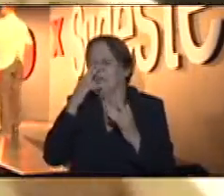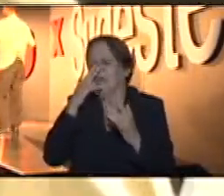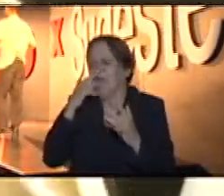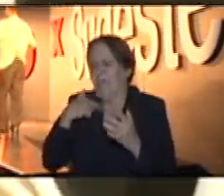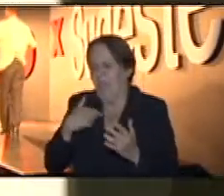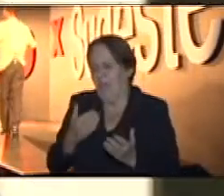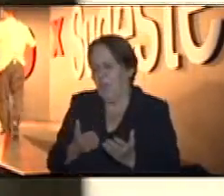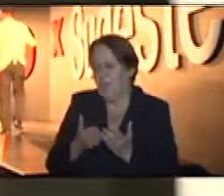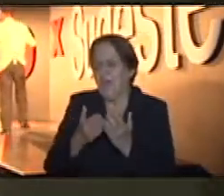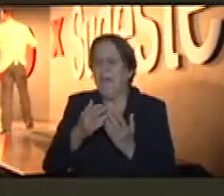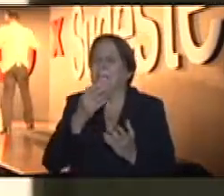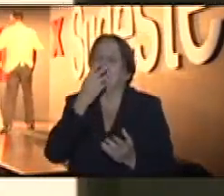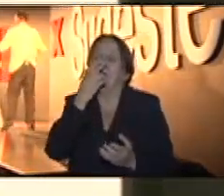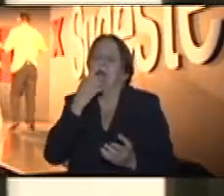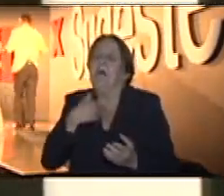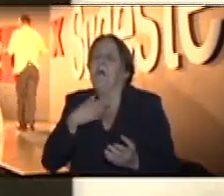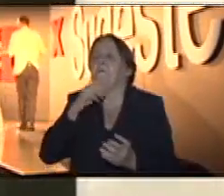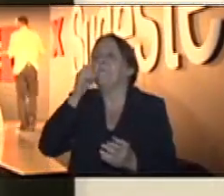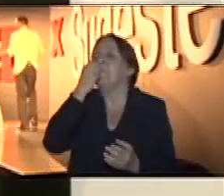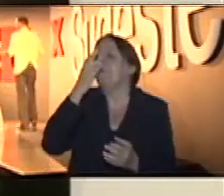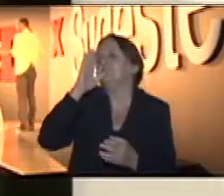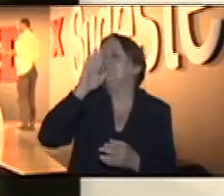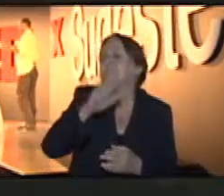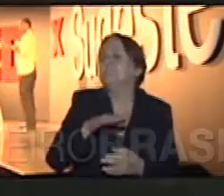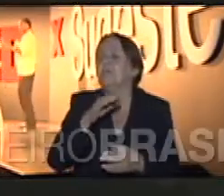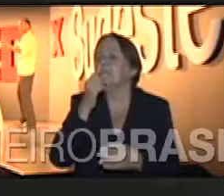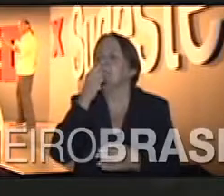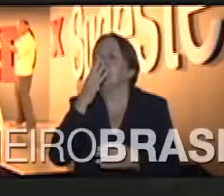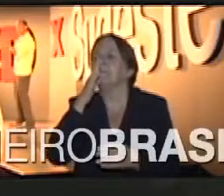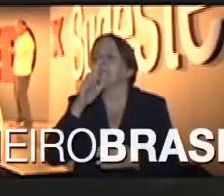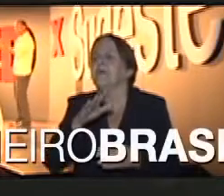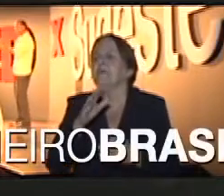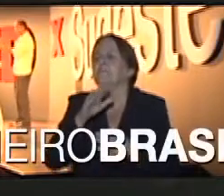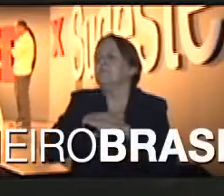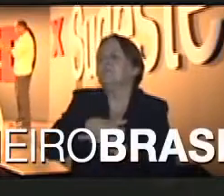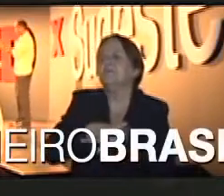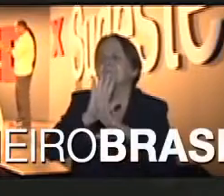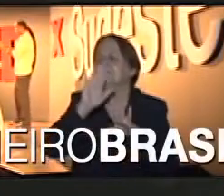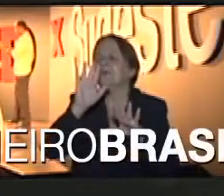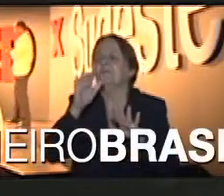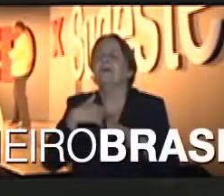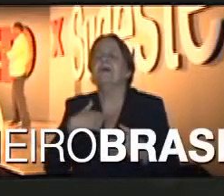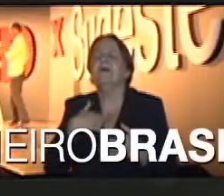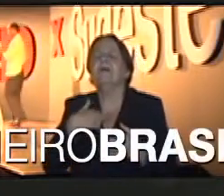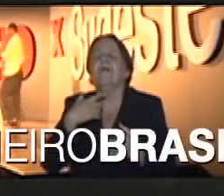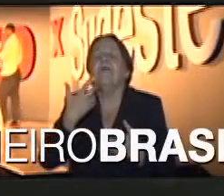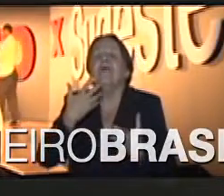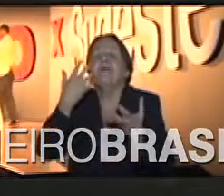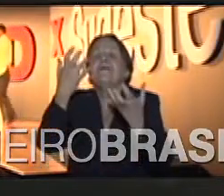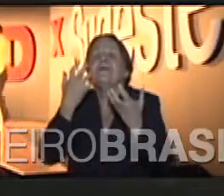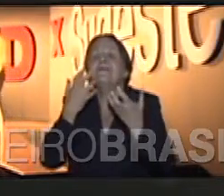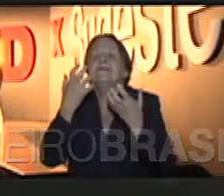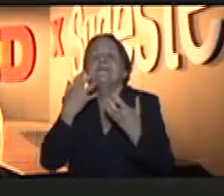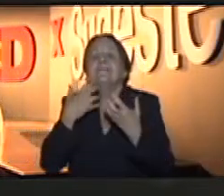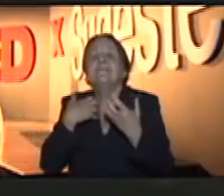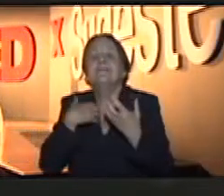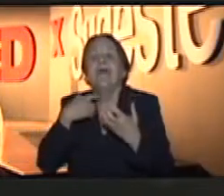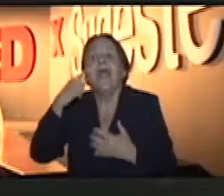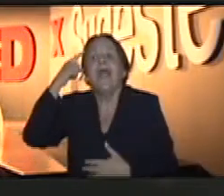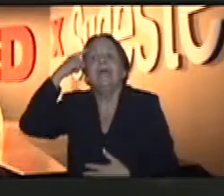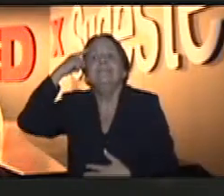ao invés de bom dia boa tarde boa noite mas eu gostaria de pegar um pedacinho